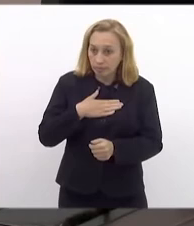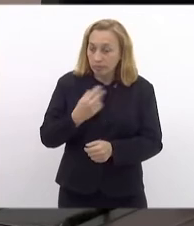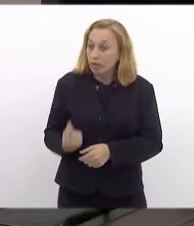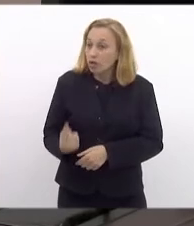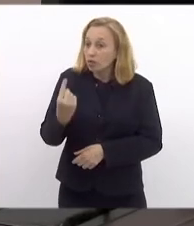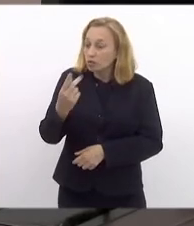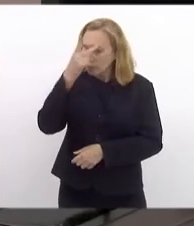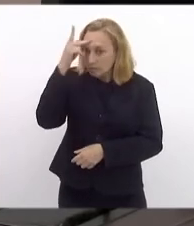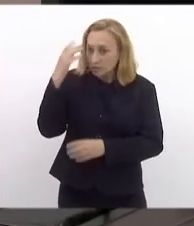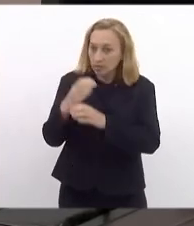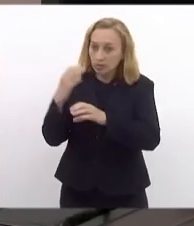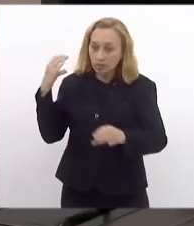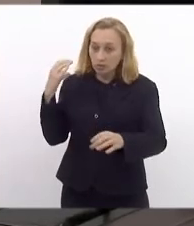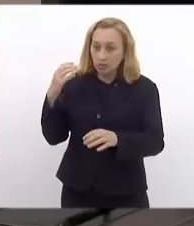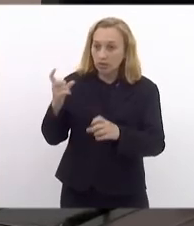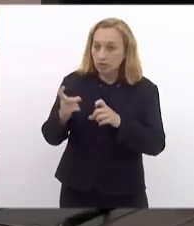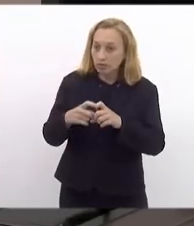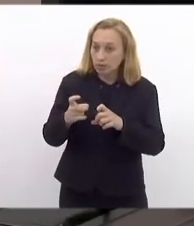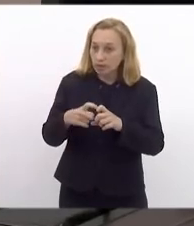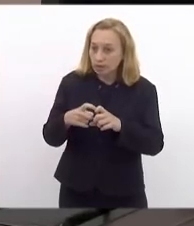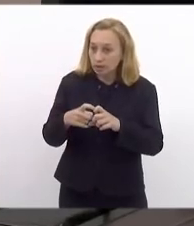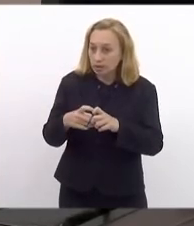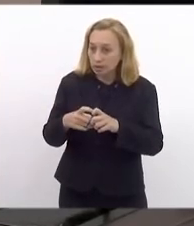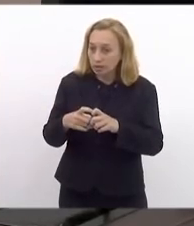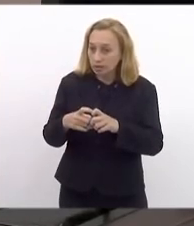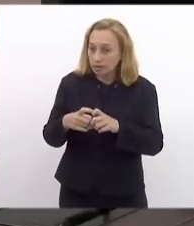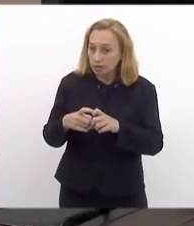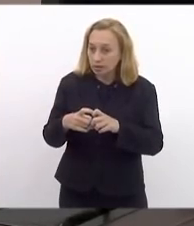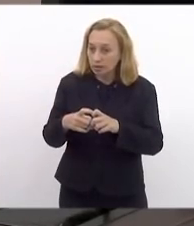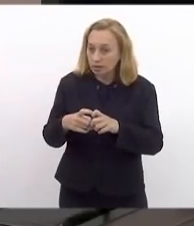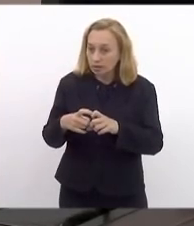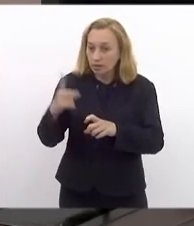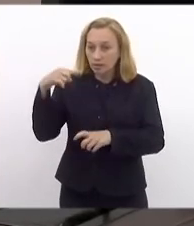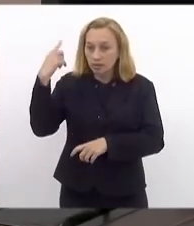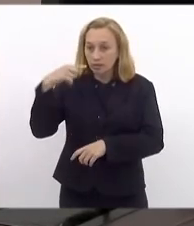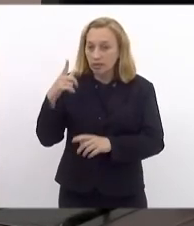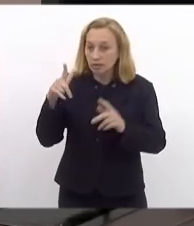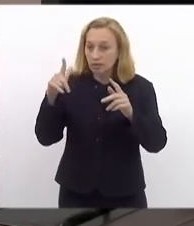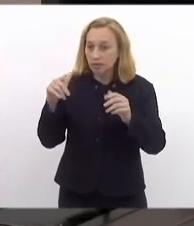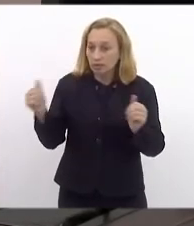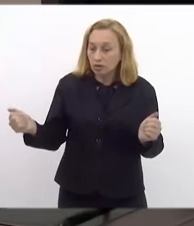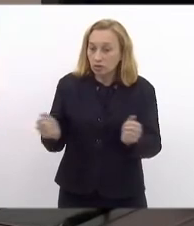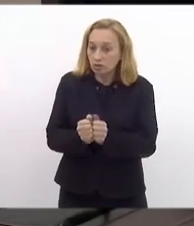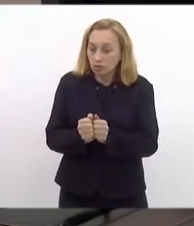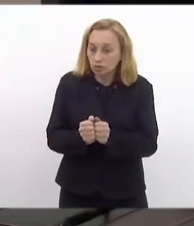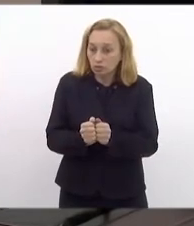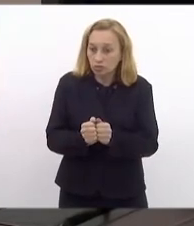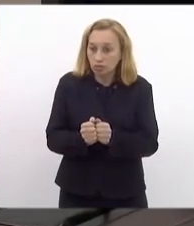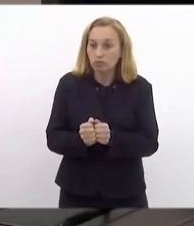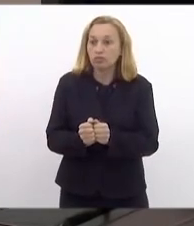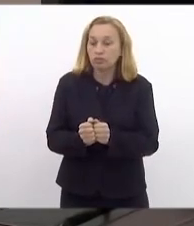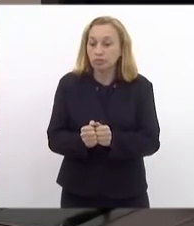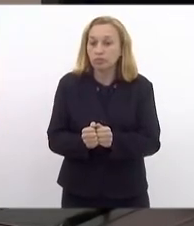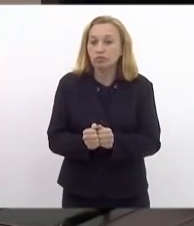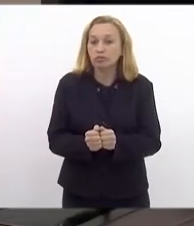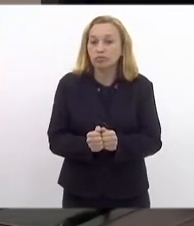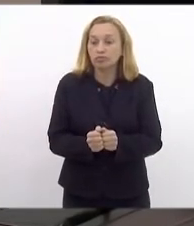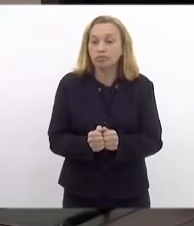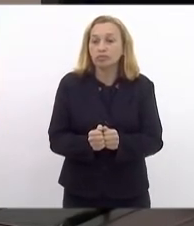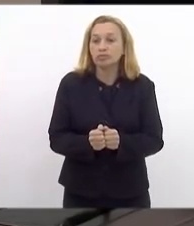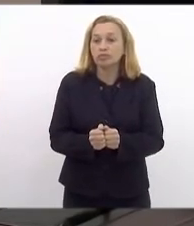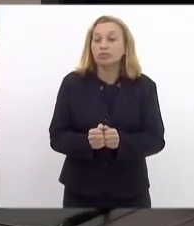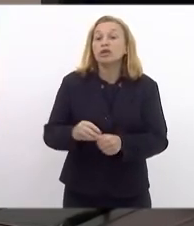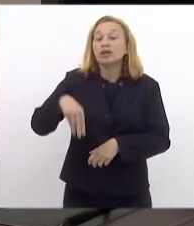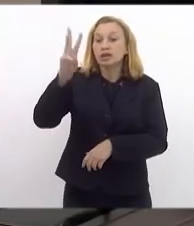cara que eu conheço na vida que é engenheiro médico e advogado ao mesmo tempo entendeu o cara foi Engenheiro médico e advogado e